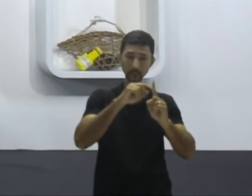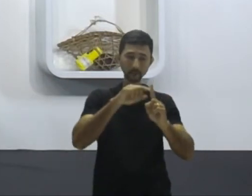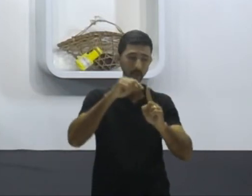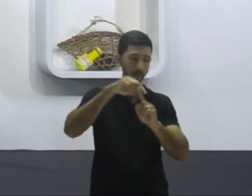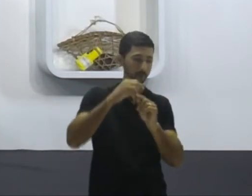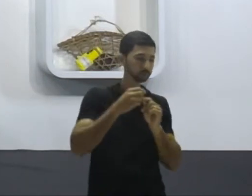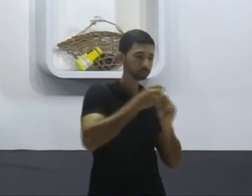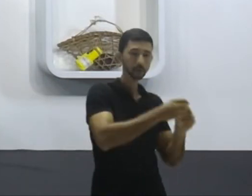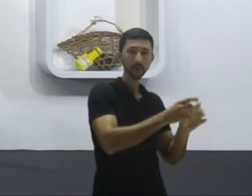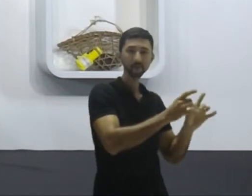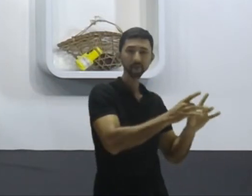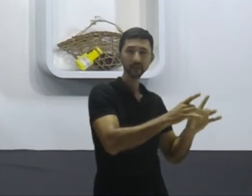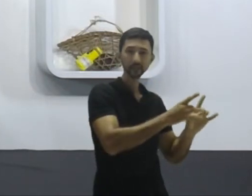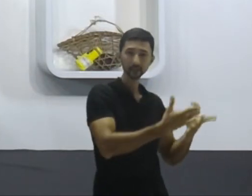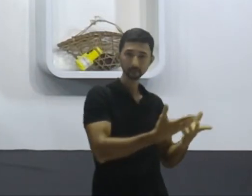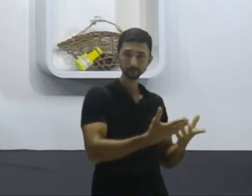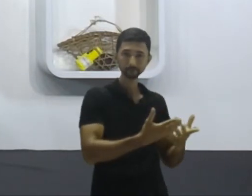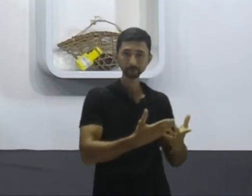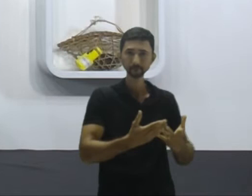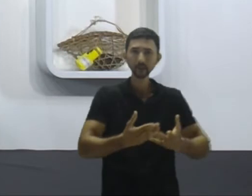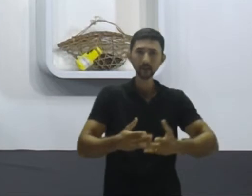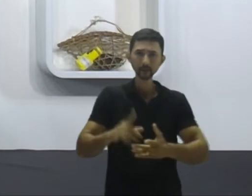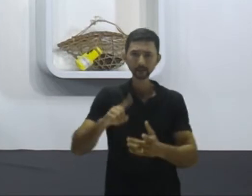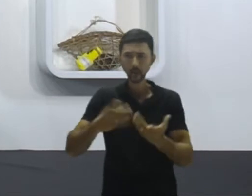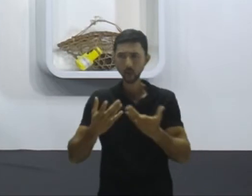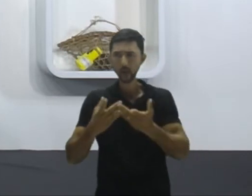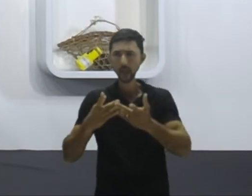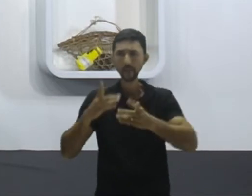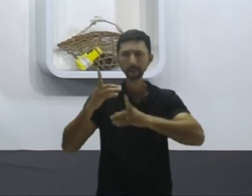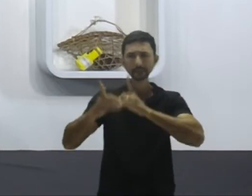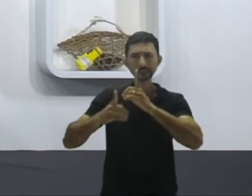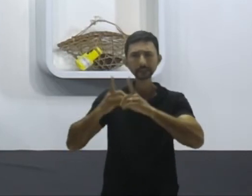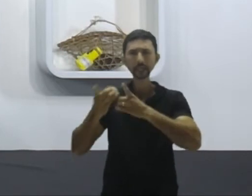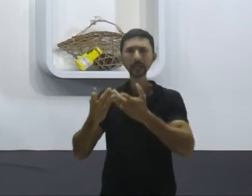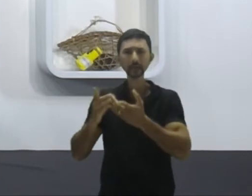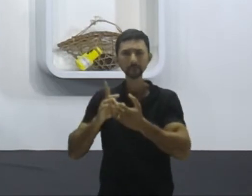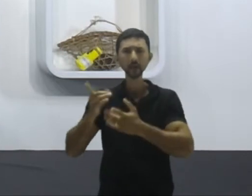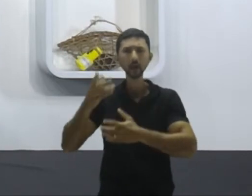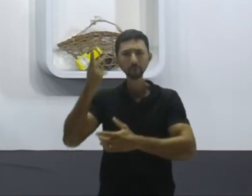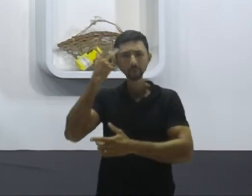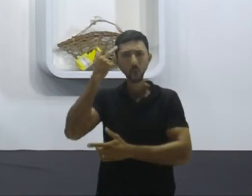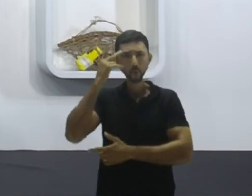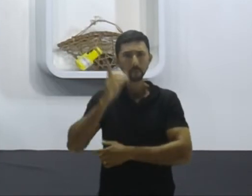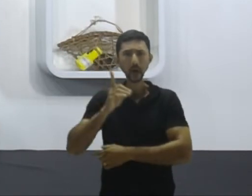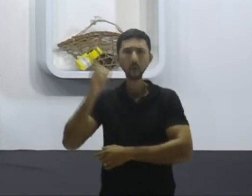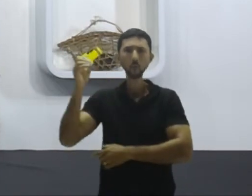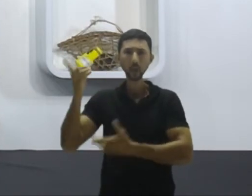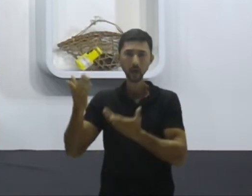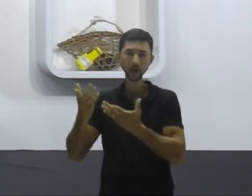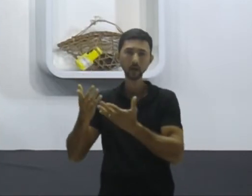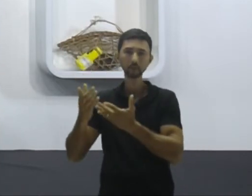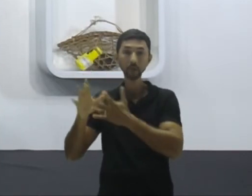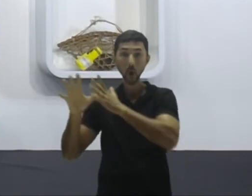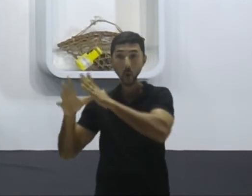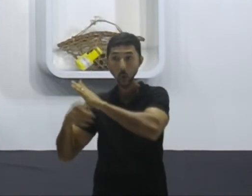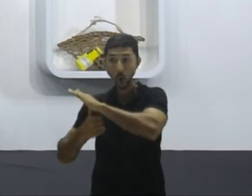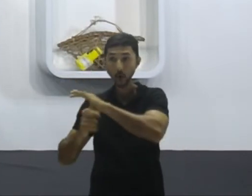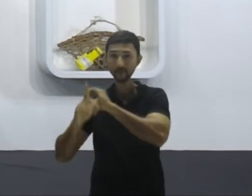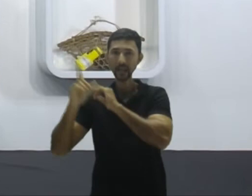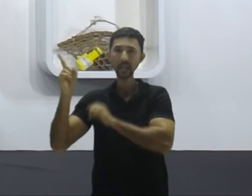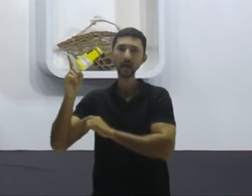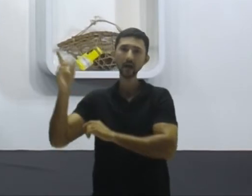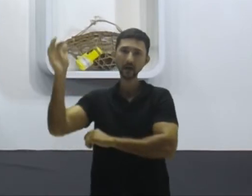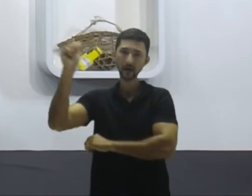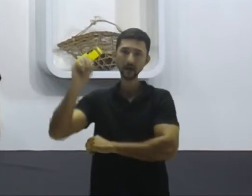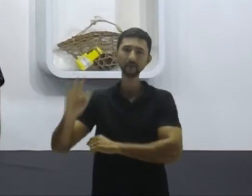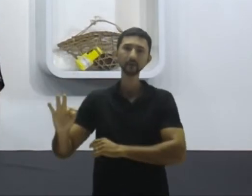como escravos, certo? Então, essa foi uma dinâmica comum ao tráfico intercontinental de